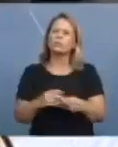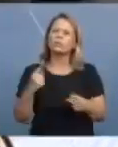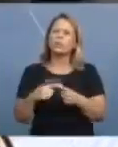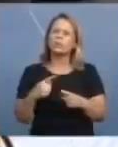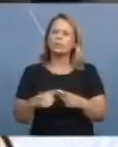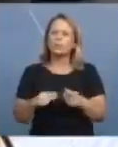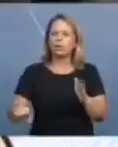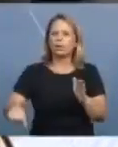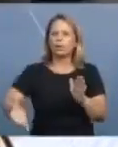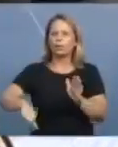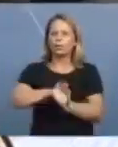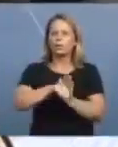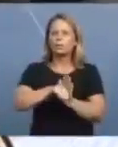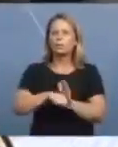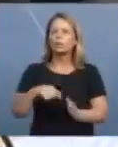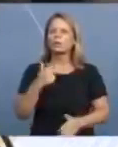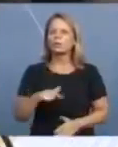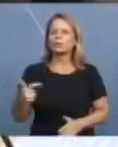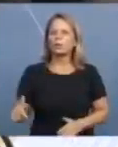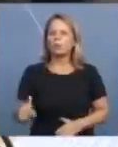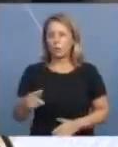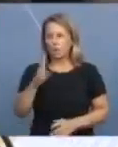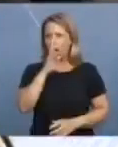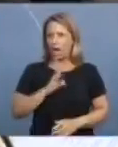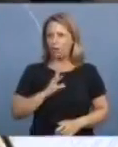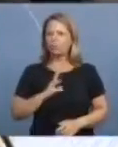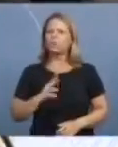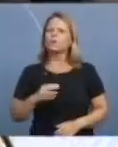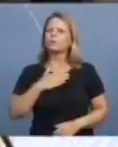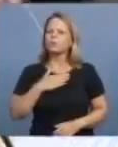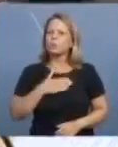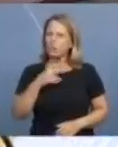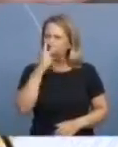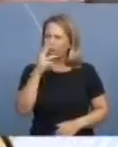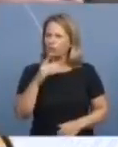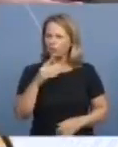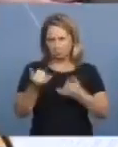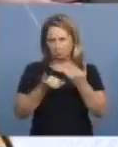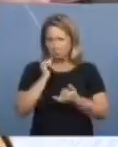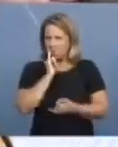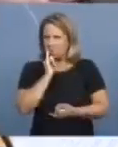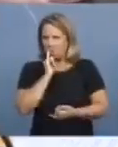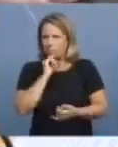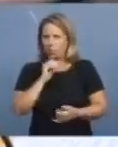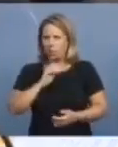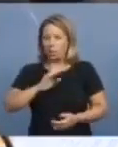que não existiu era como se eu fosse acusado de um assassinato que não tinha vítima